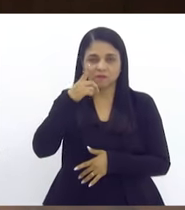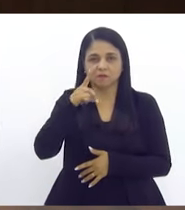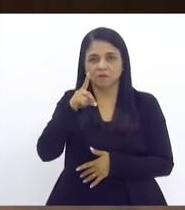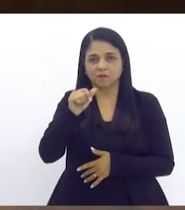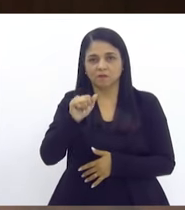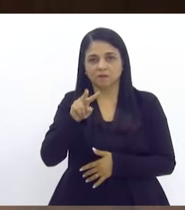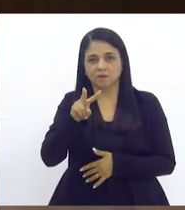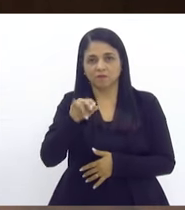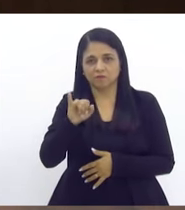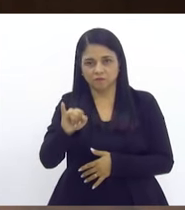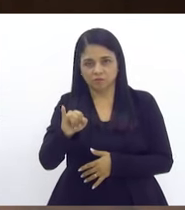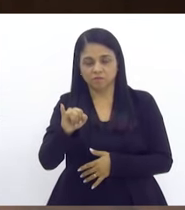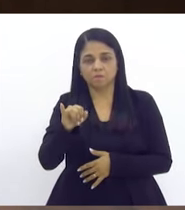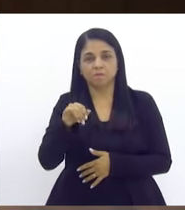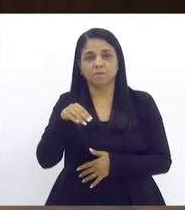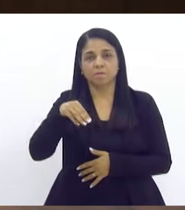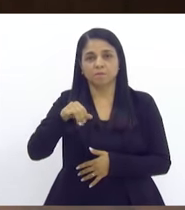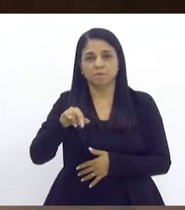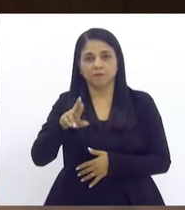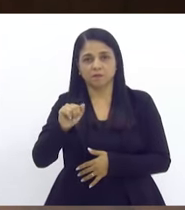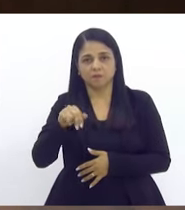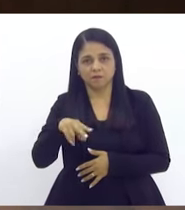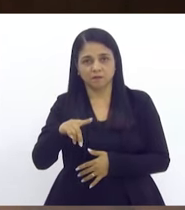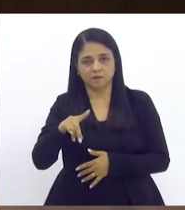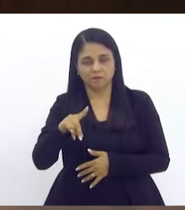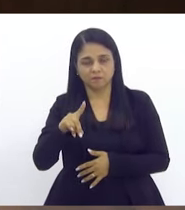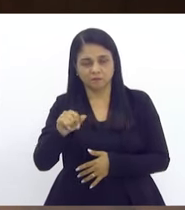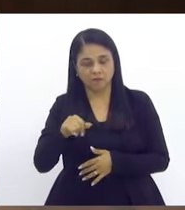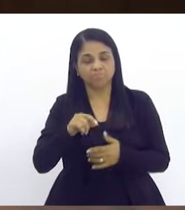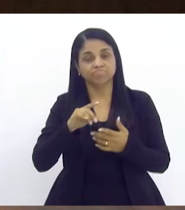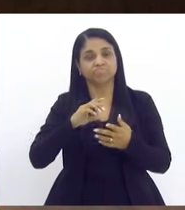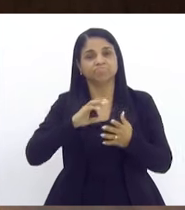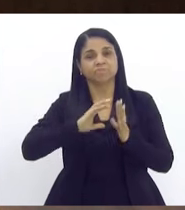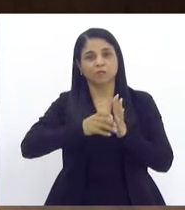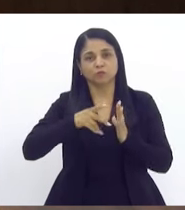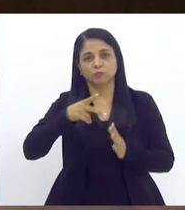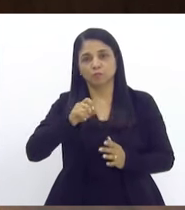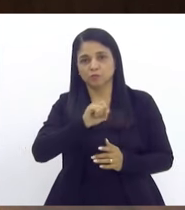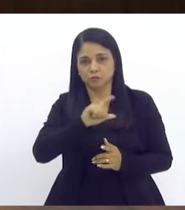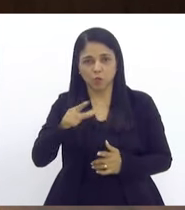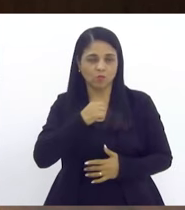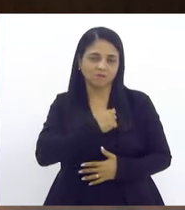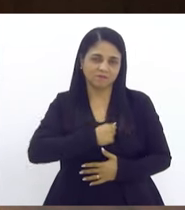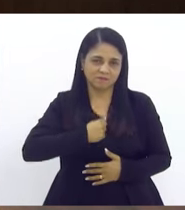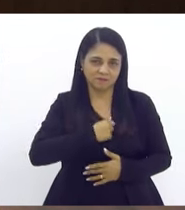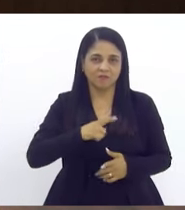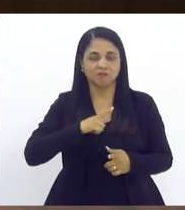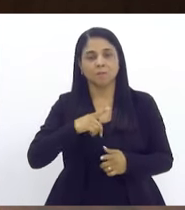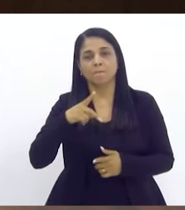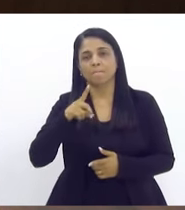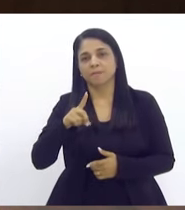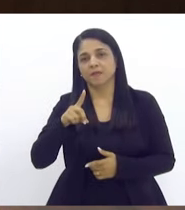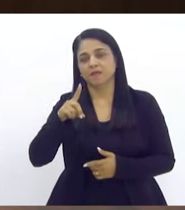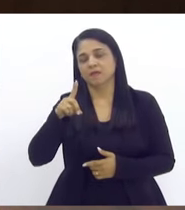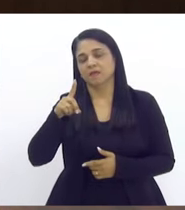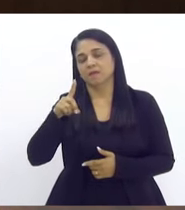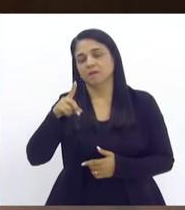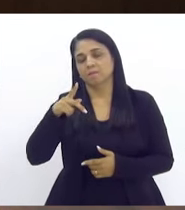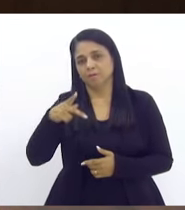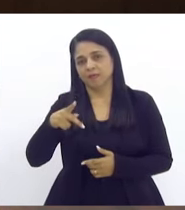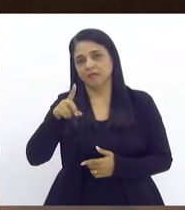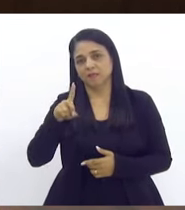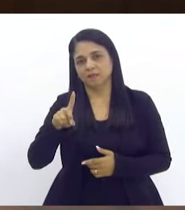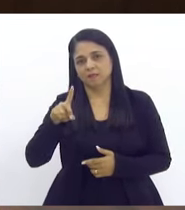Miranda. Dave Miranda passou pelo PSOL, deixou saudade, passou pelo PDT e deixou